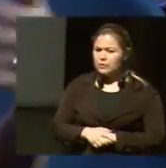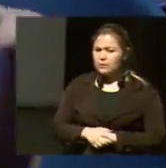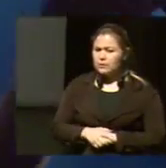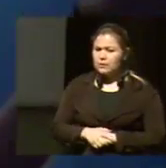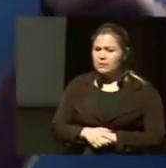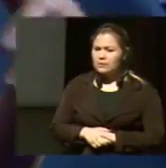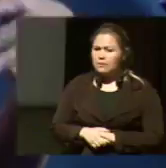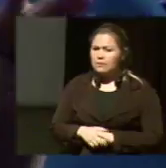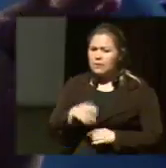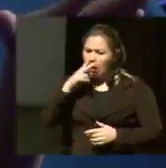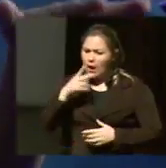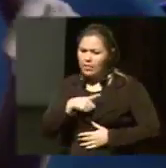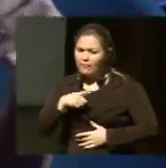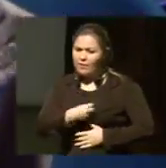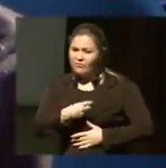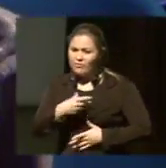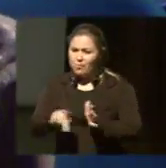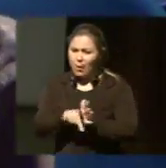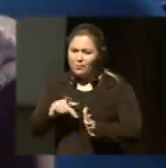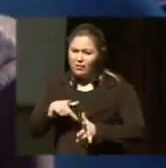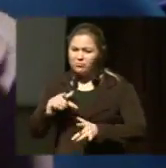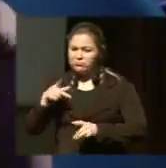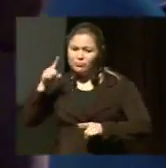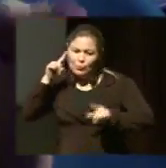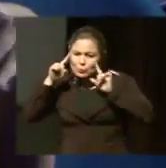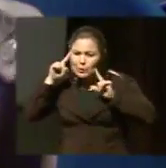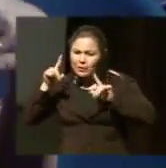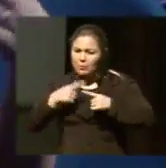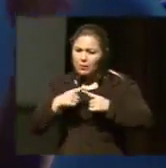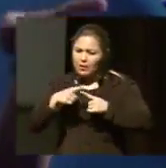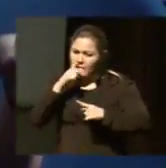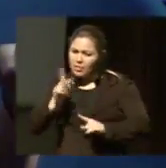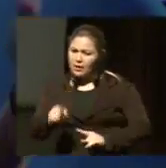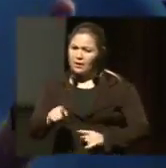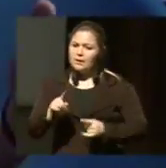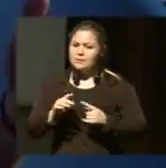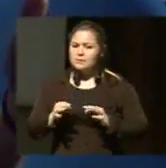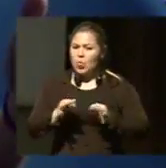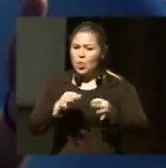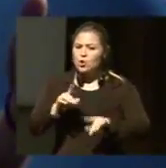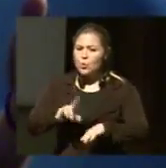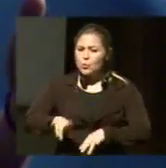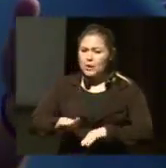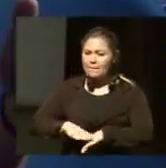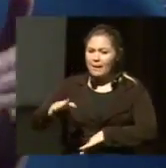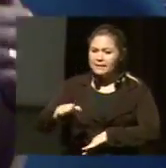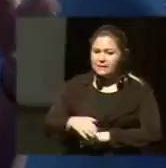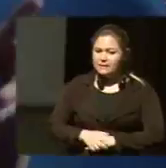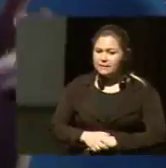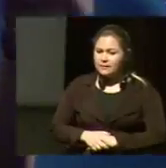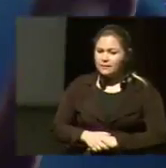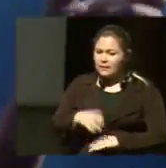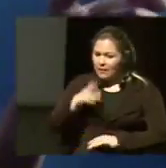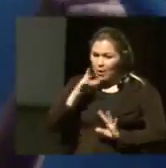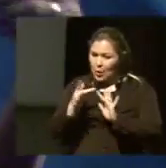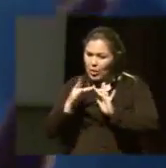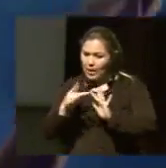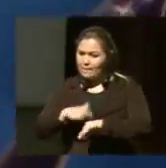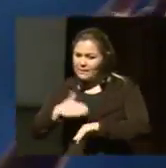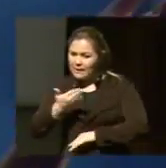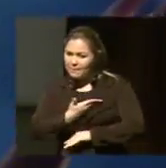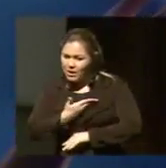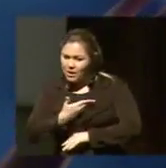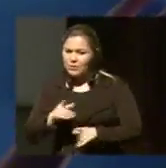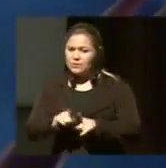vida cotidiana minha me dá a impressão que a gente, com a tecnologia, utiliza mais o contato para amigos